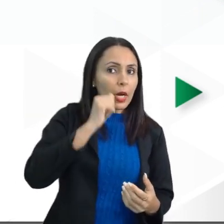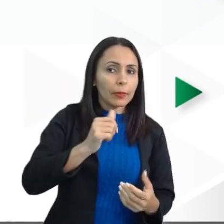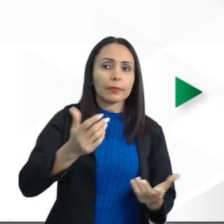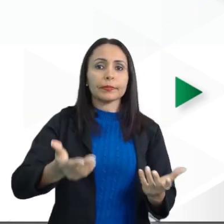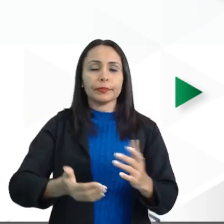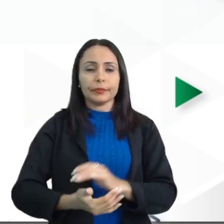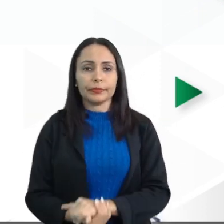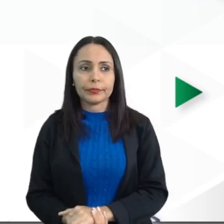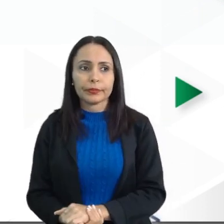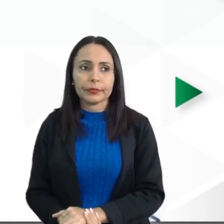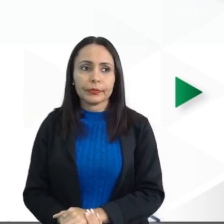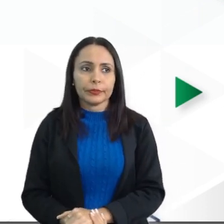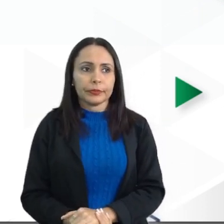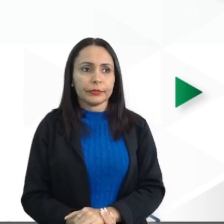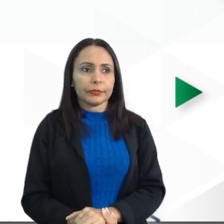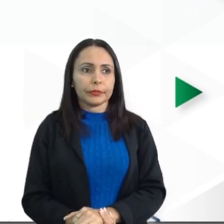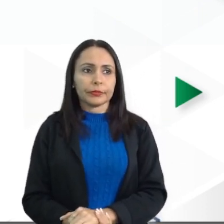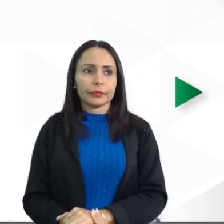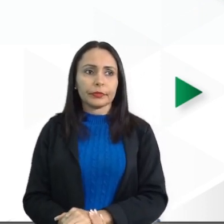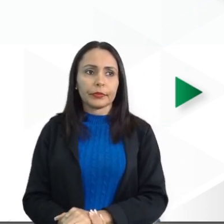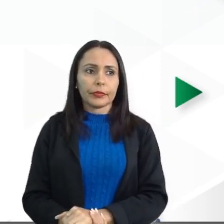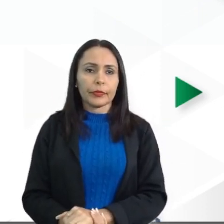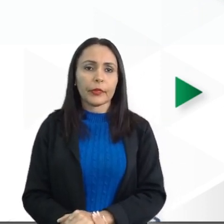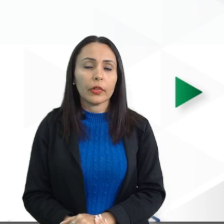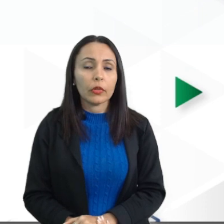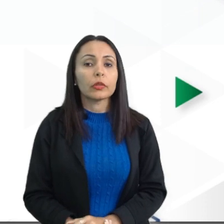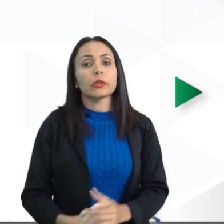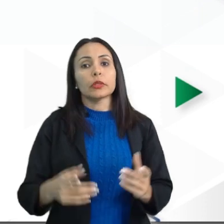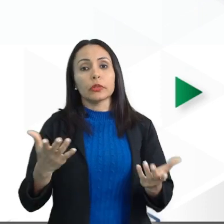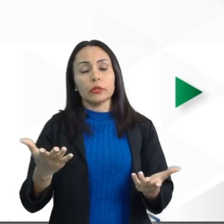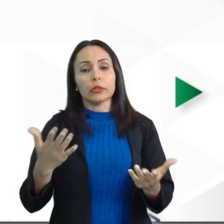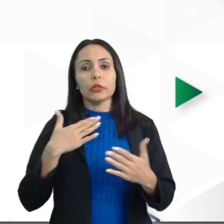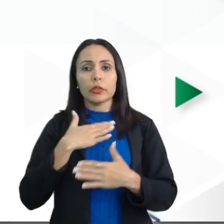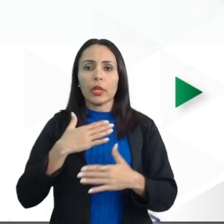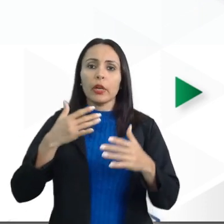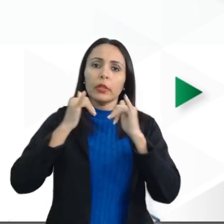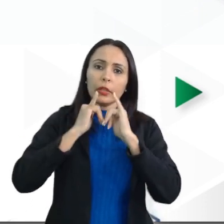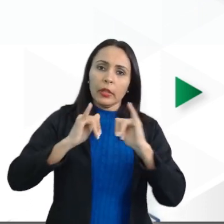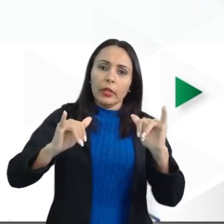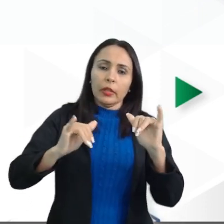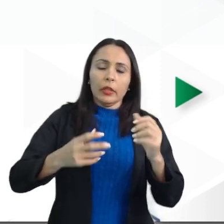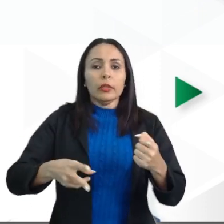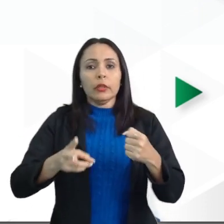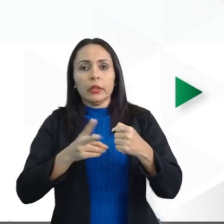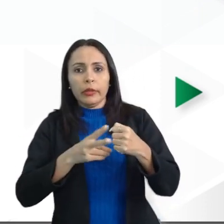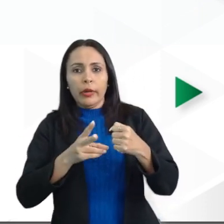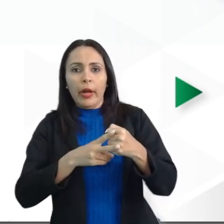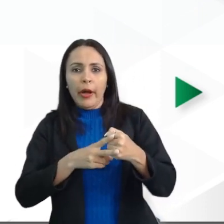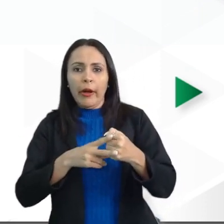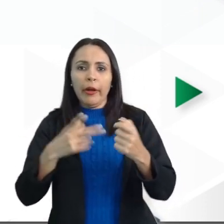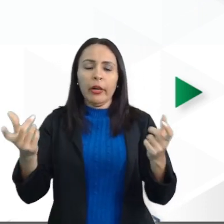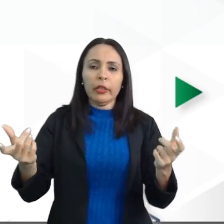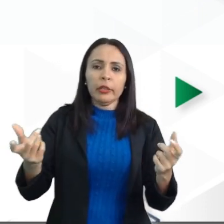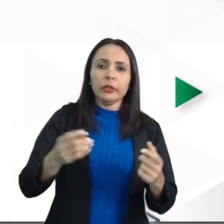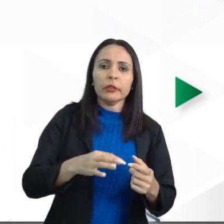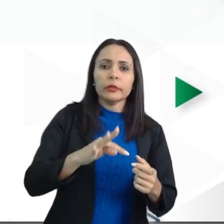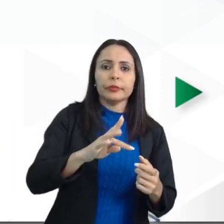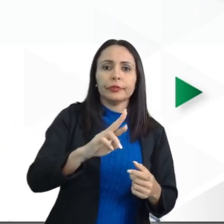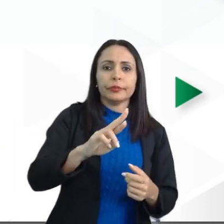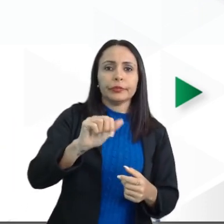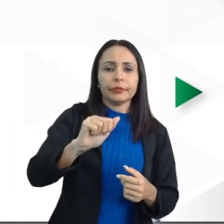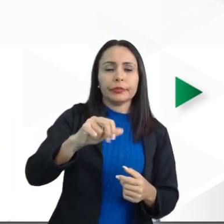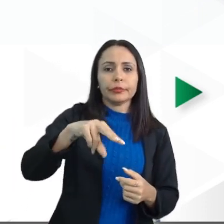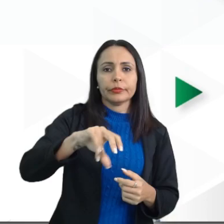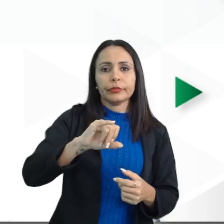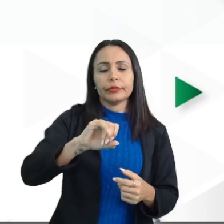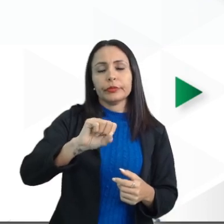e de sorvete. Gostaria de anunciar logo que os dois verbos são transitivos. Por que nós